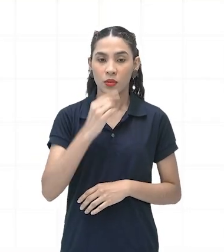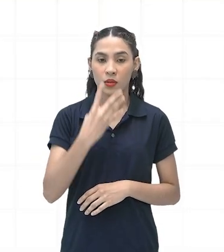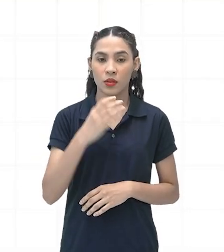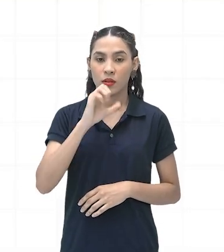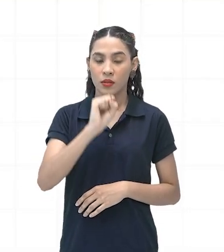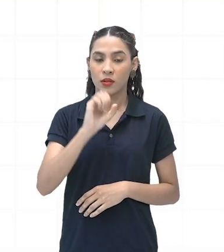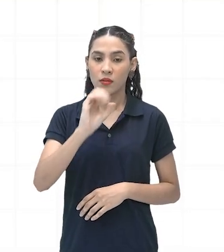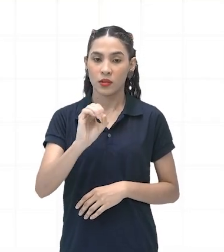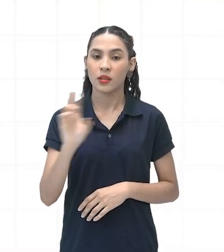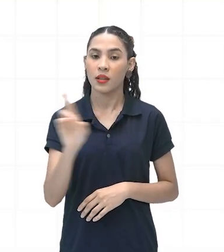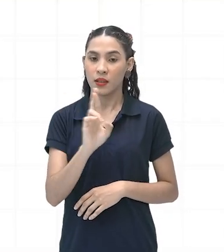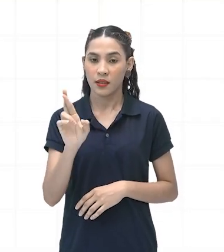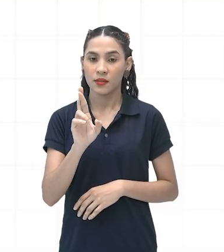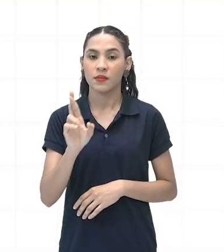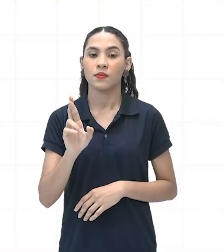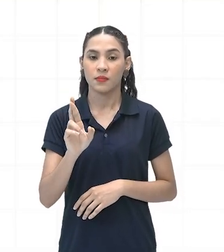de R$